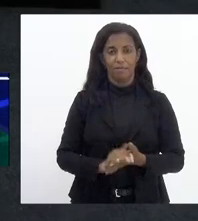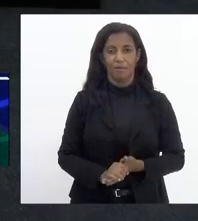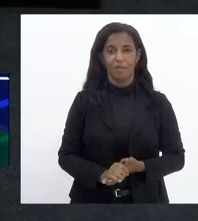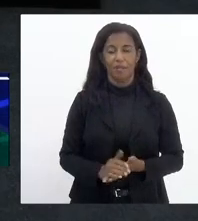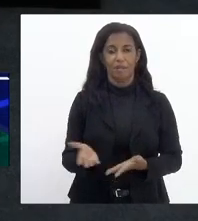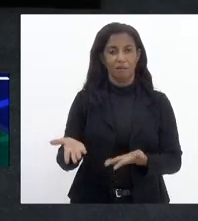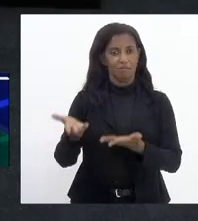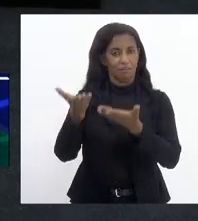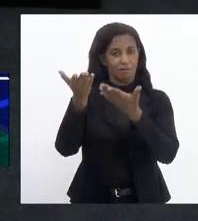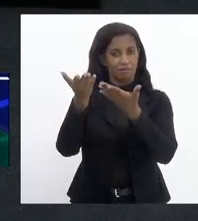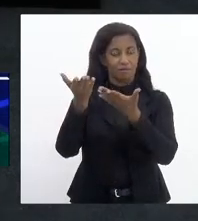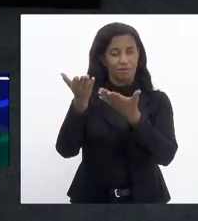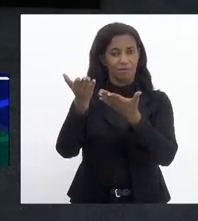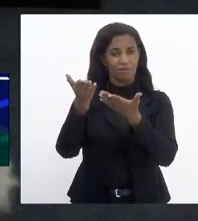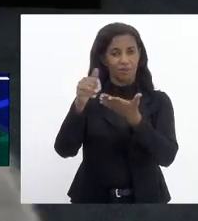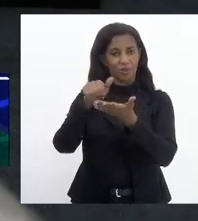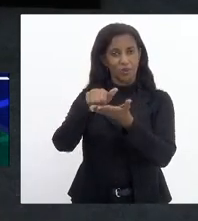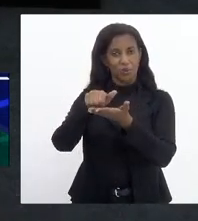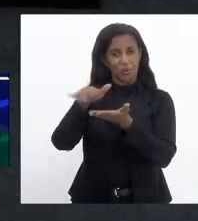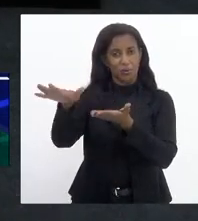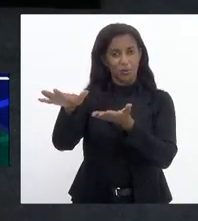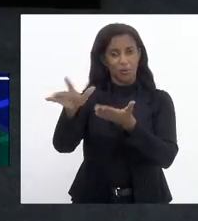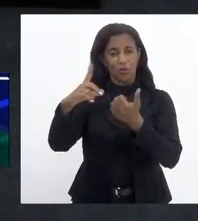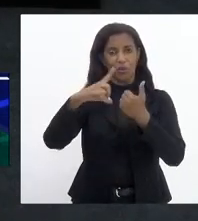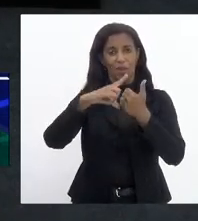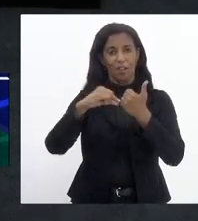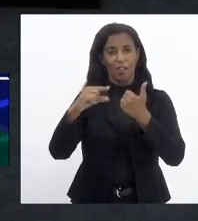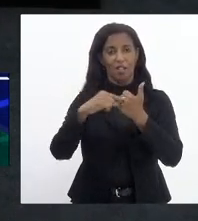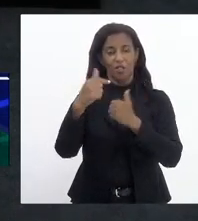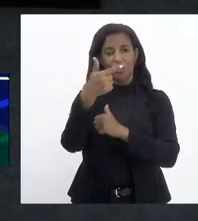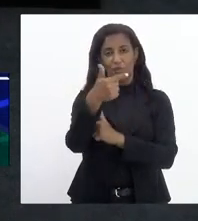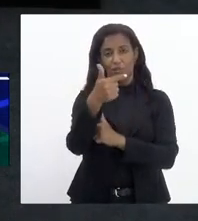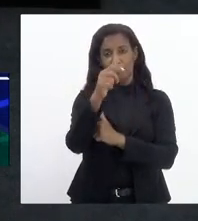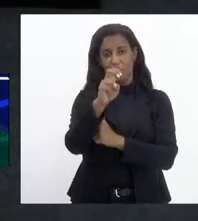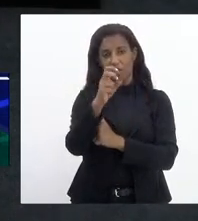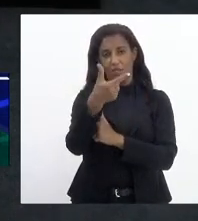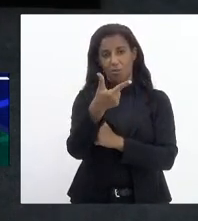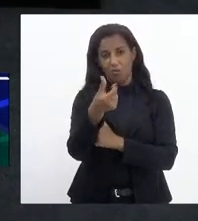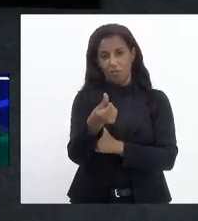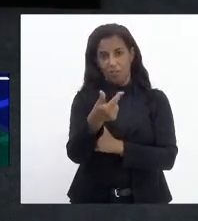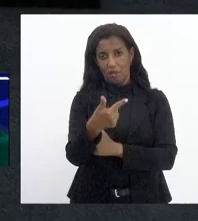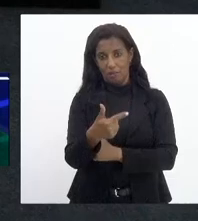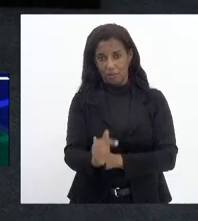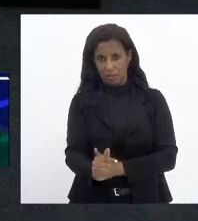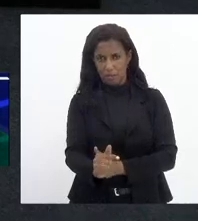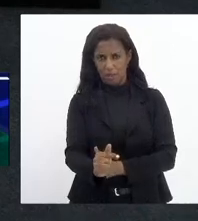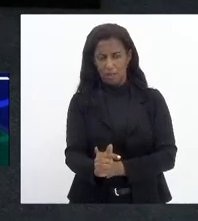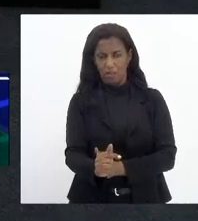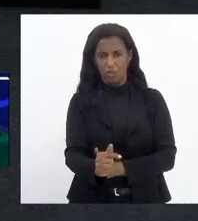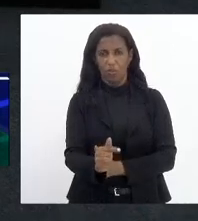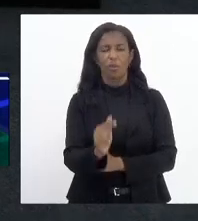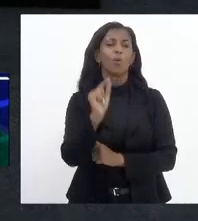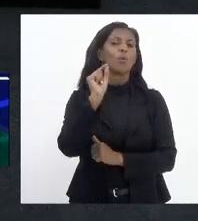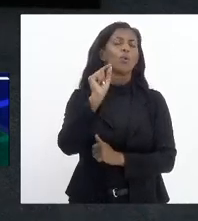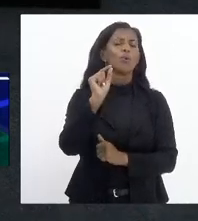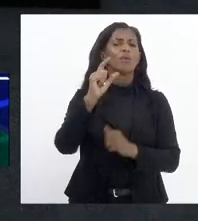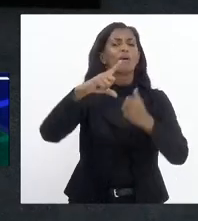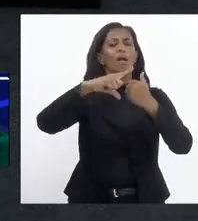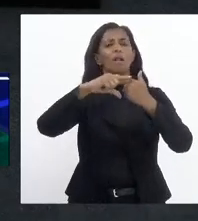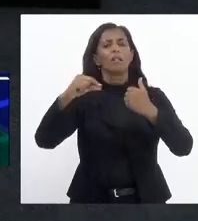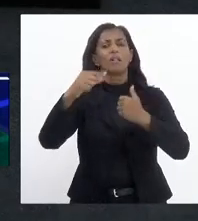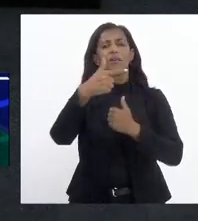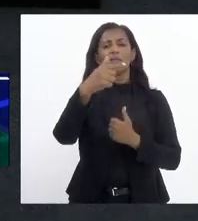Vossa Excelência excluir os artigos 25, 26 e 27. O que diz o artigo 25, senhor